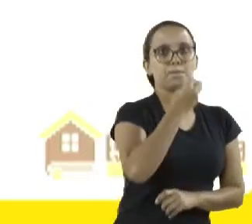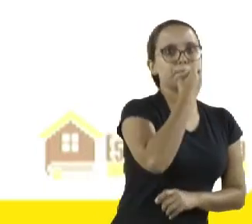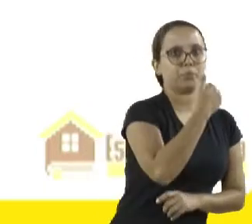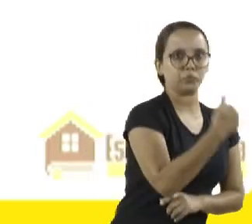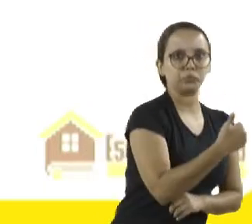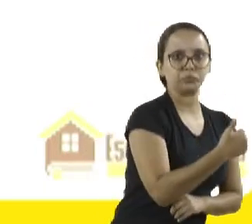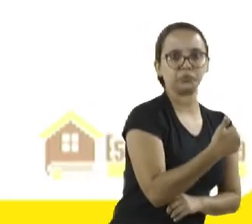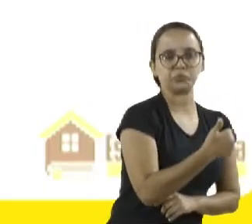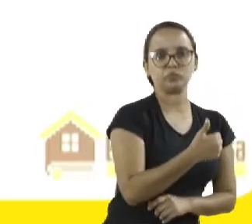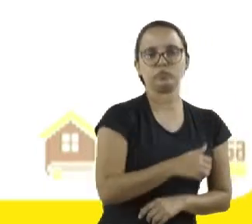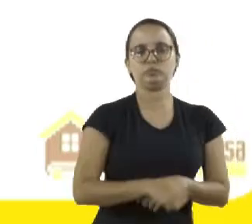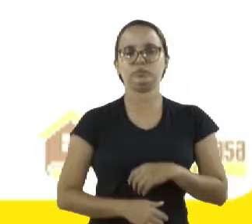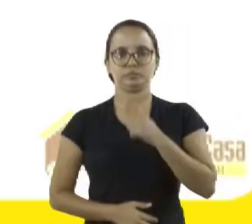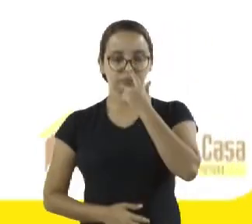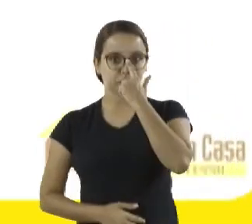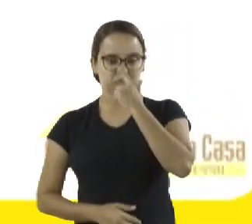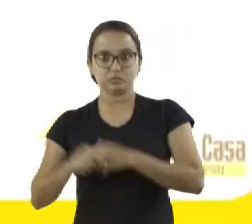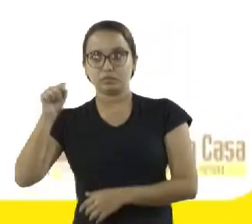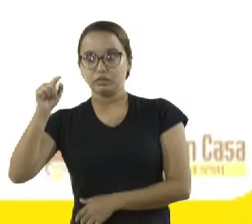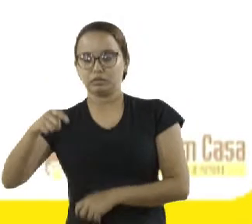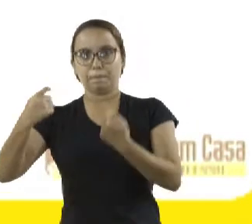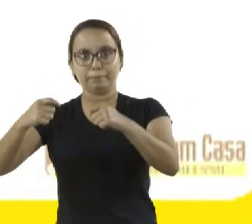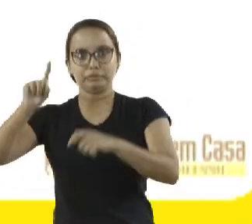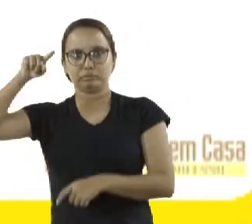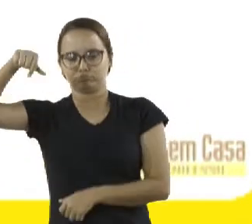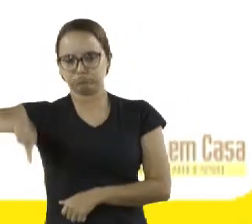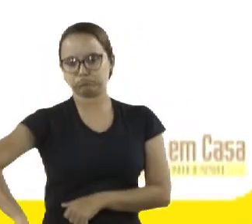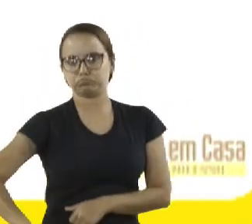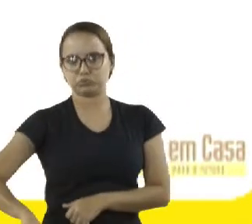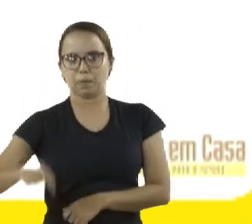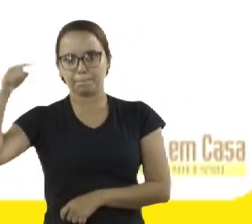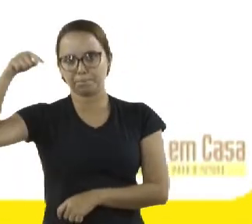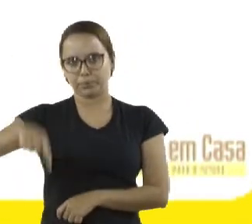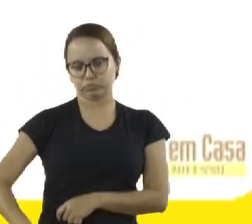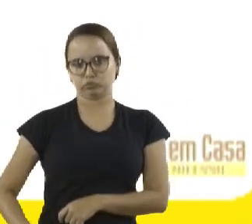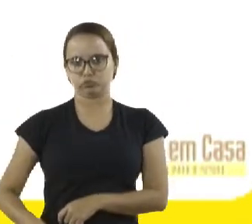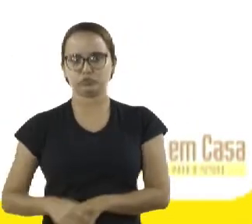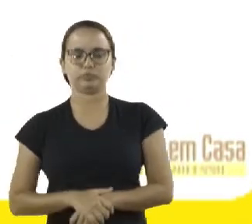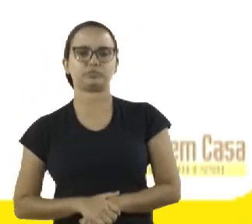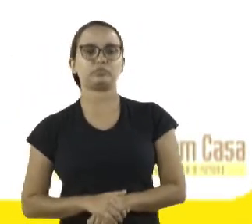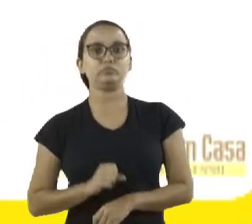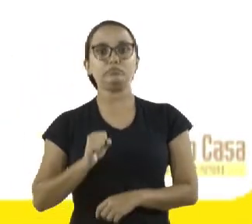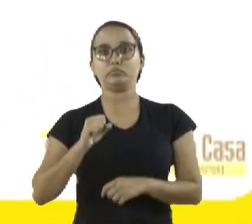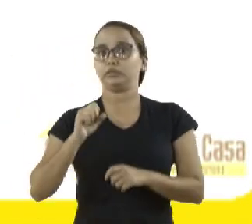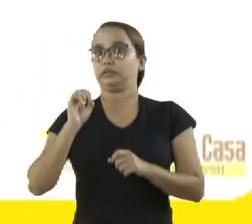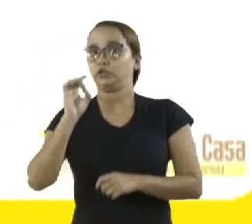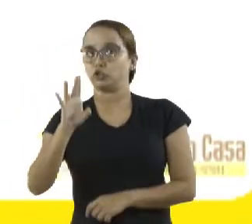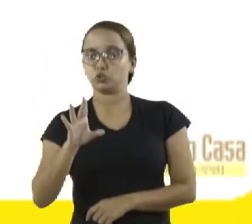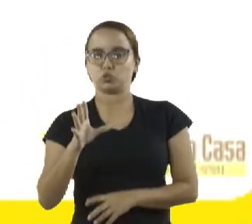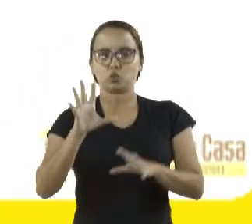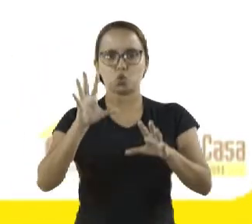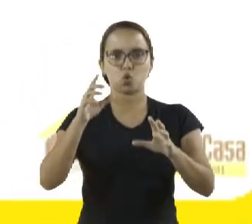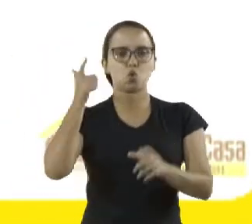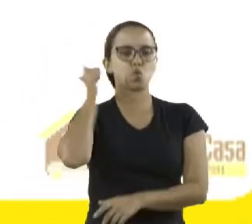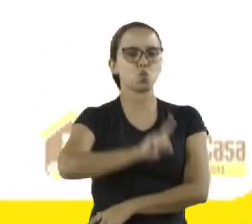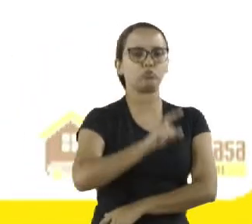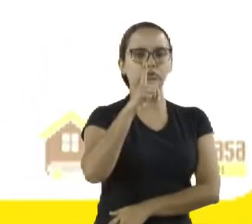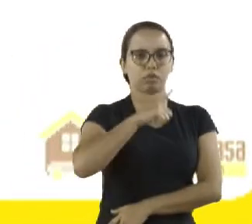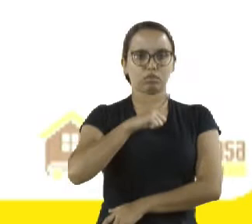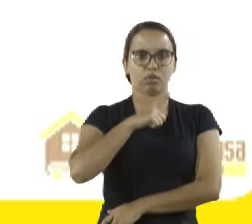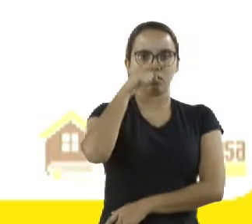o colesterol bom, e você só consegue desenvolver o HDL a partir da atividade física. Sabiam disso? Pois